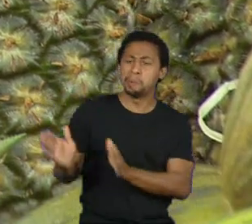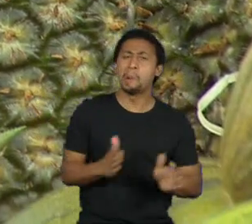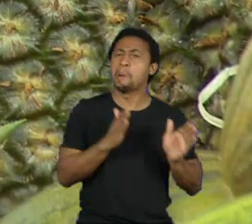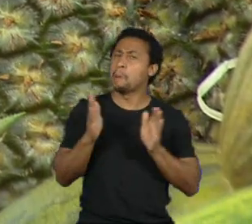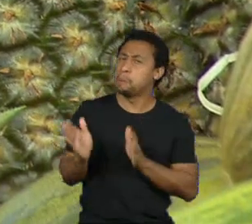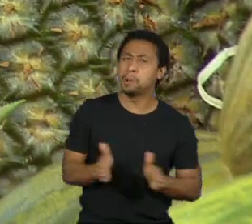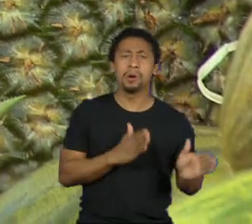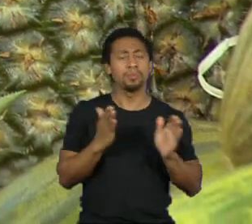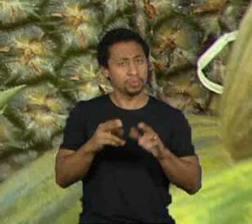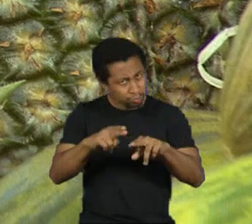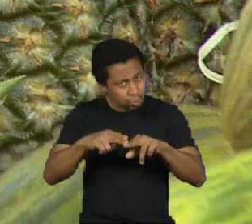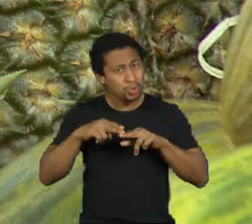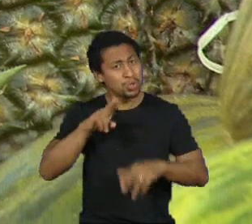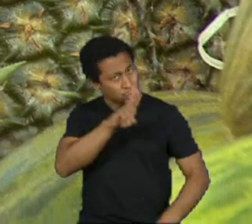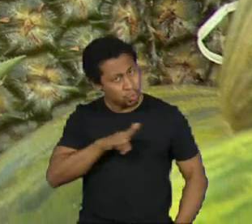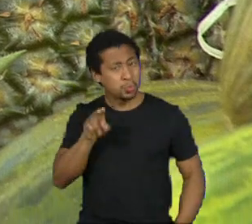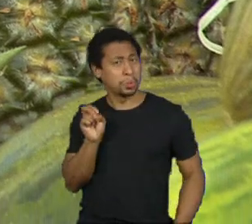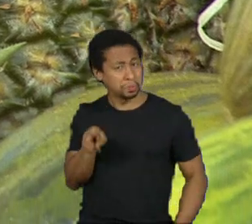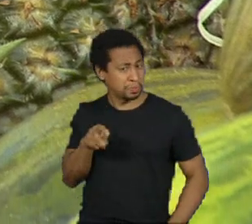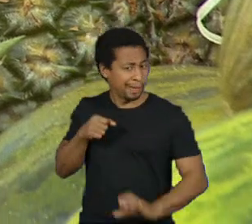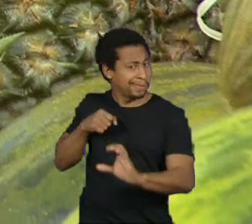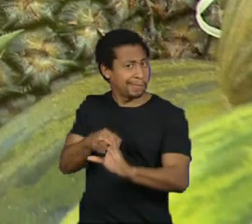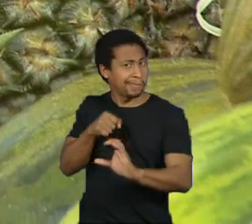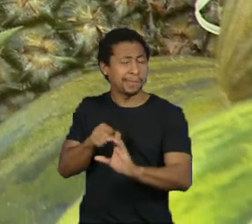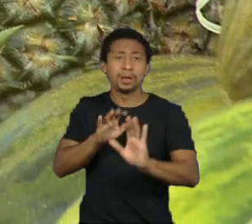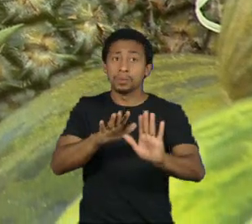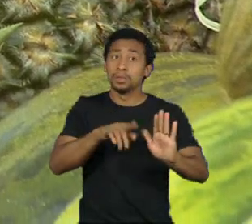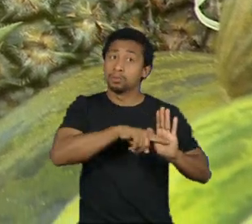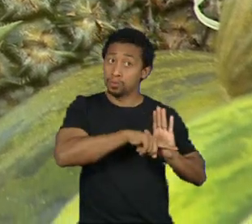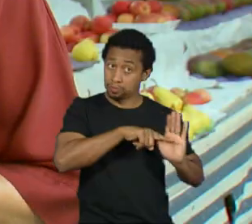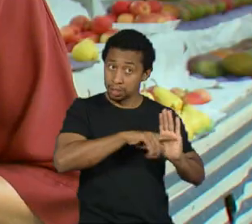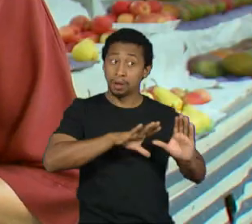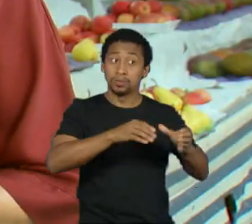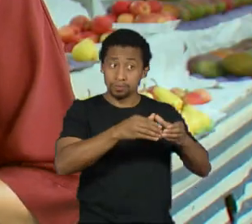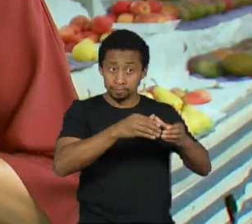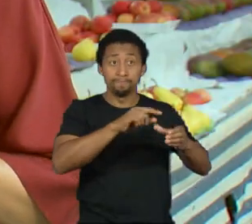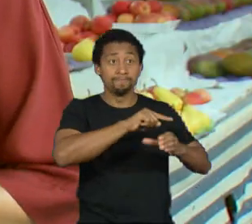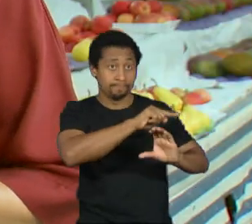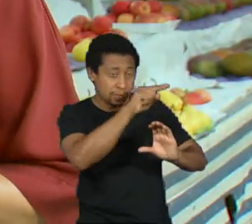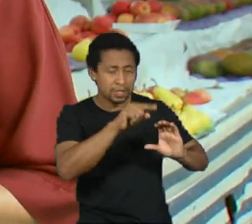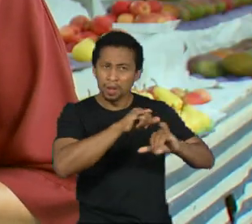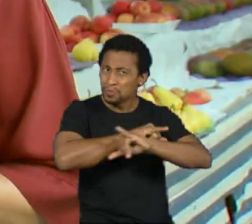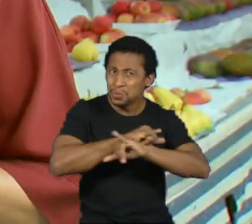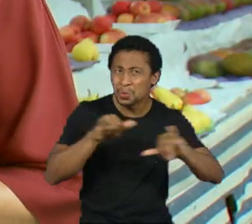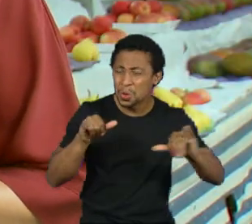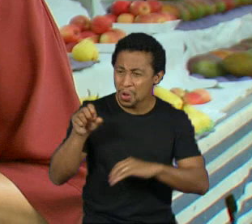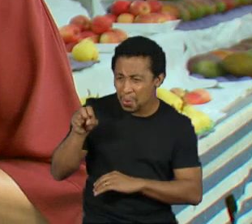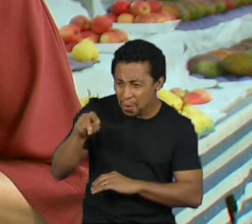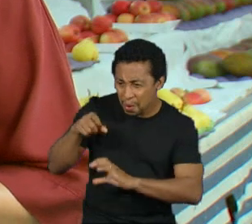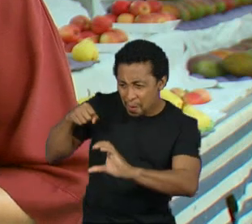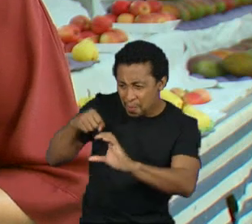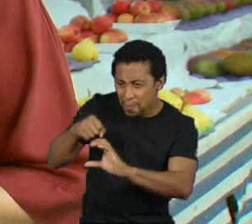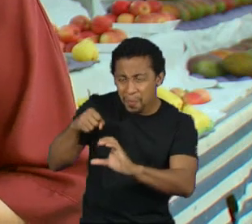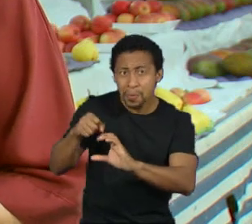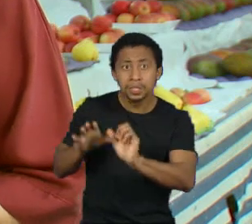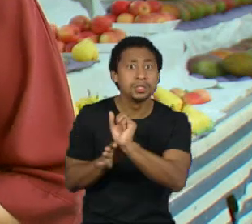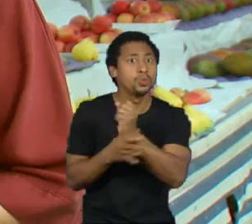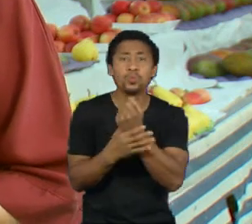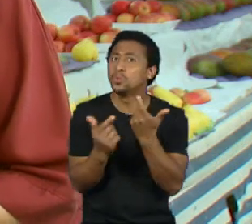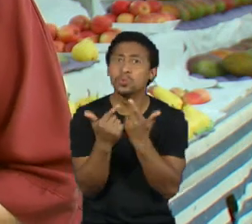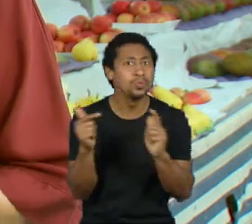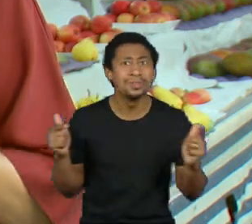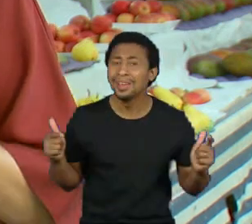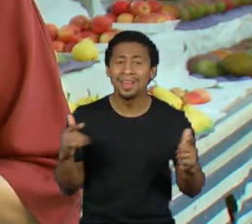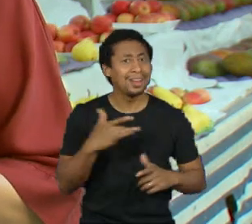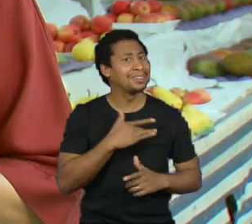que justificaria o uso. Mas os especialistas alertam que as substâncias não são seguras para a saúde dos seres